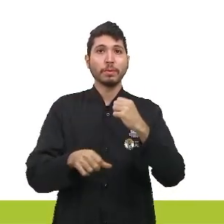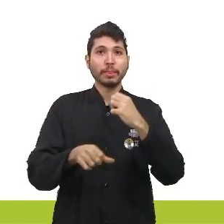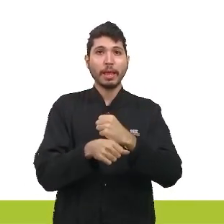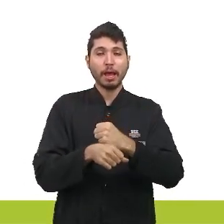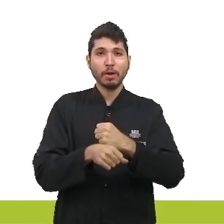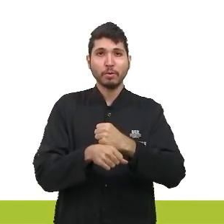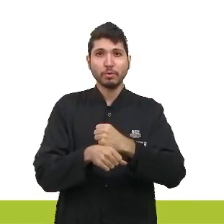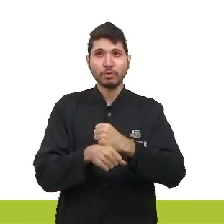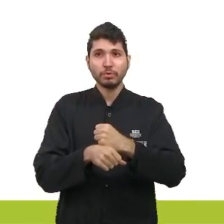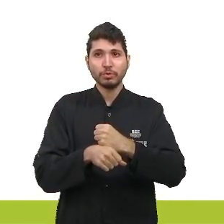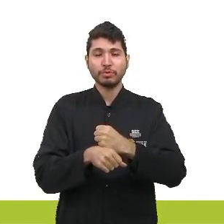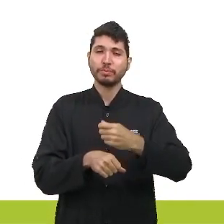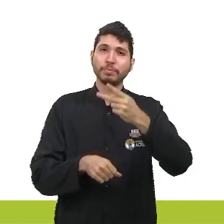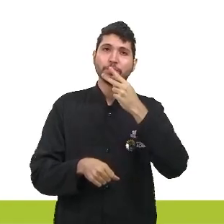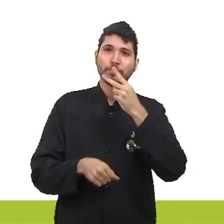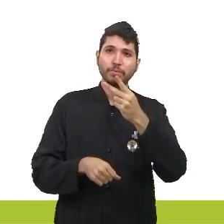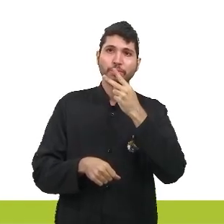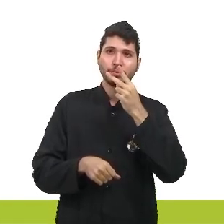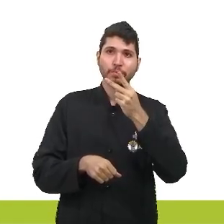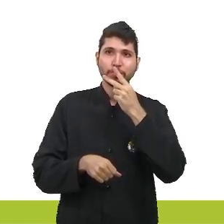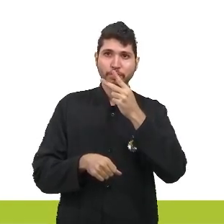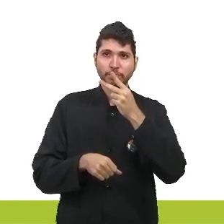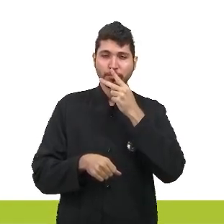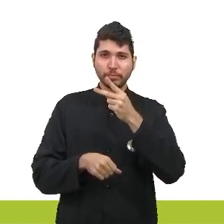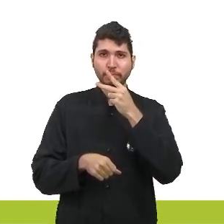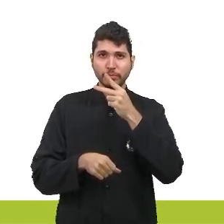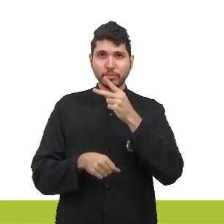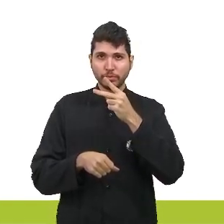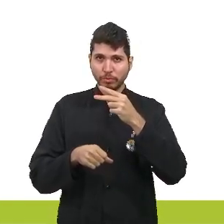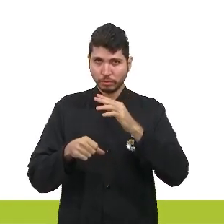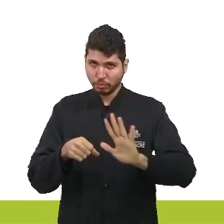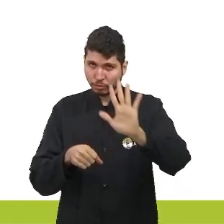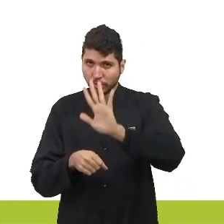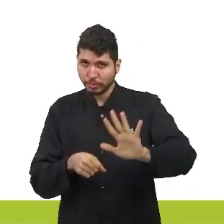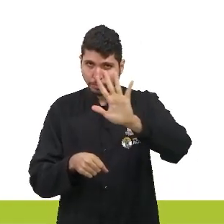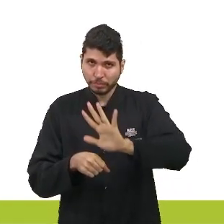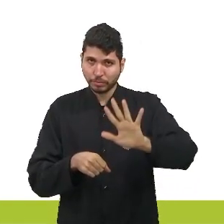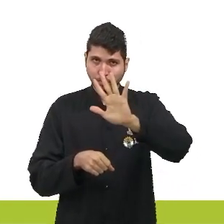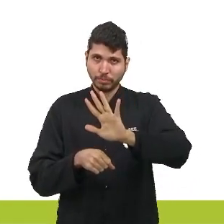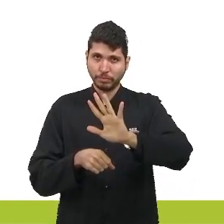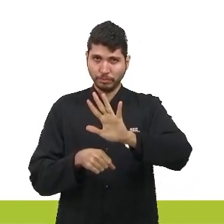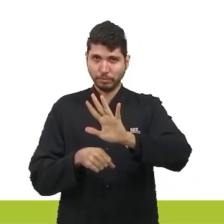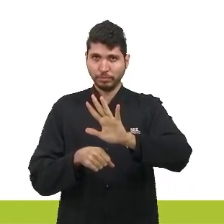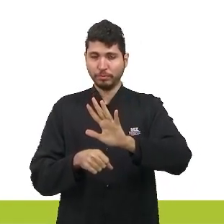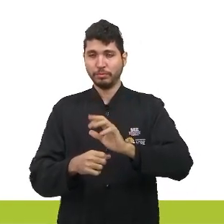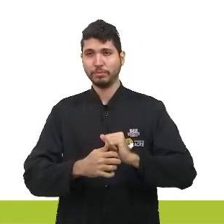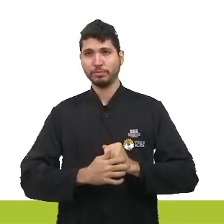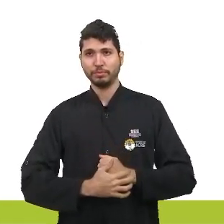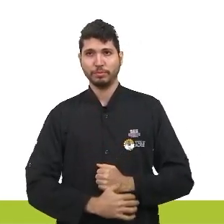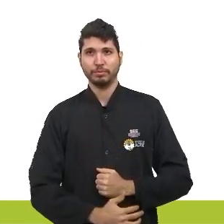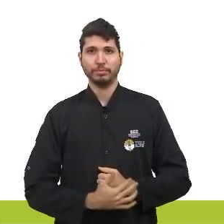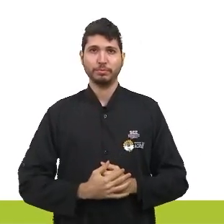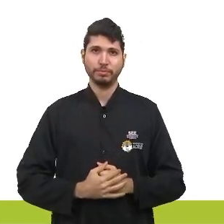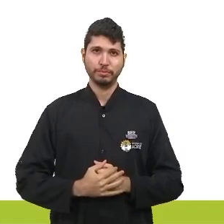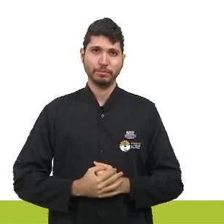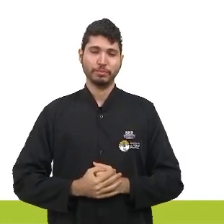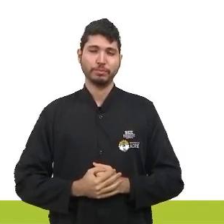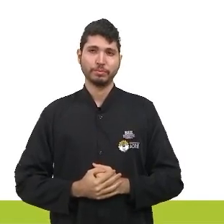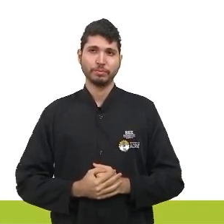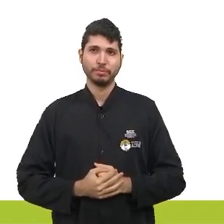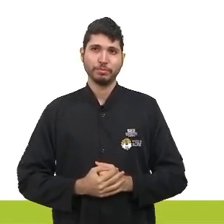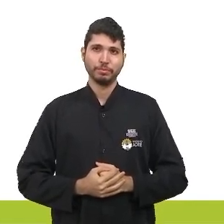o total de fumantes, a probabilidade dos fumantes, e depois eu vou calcular a probabilidade de ser mulher e fumante. Vamos